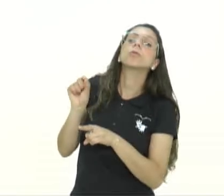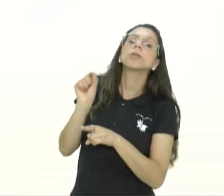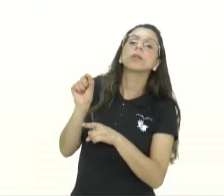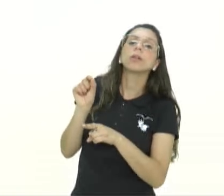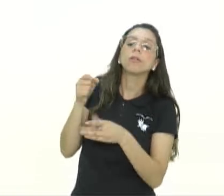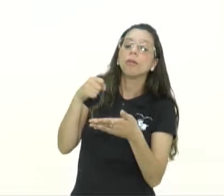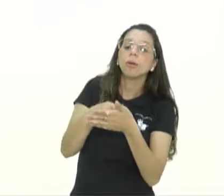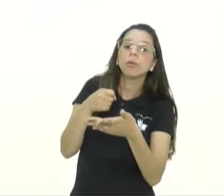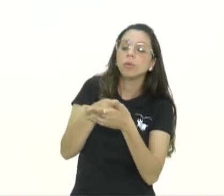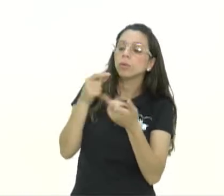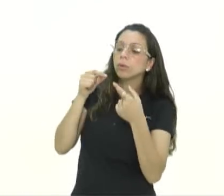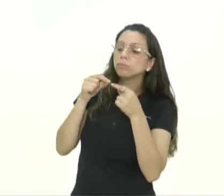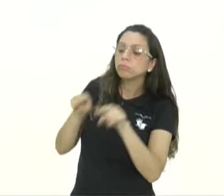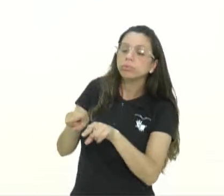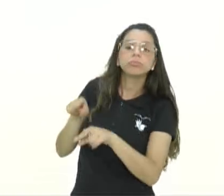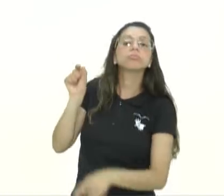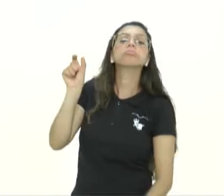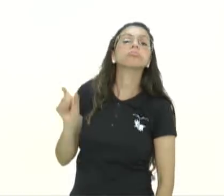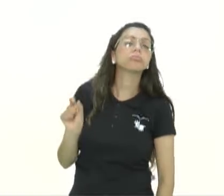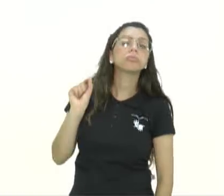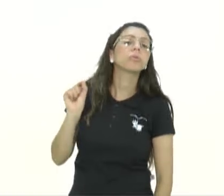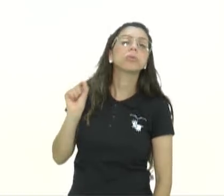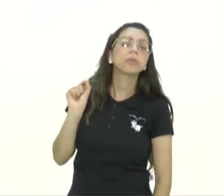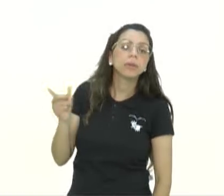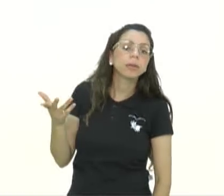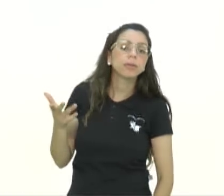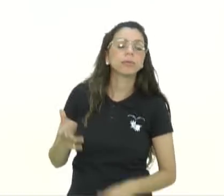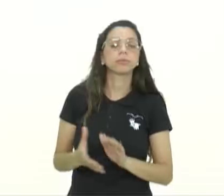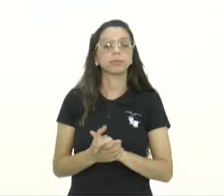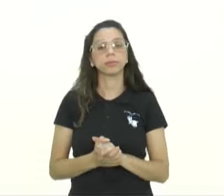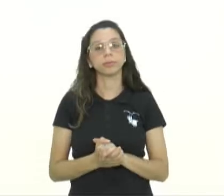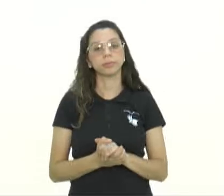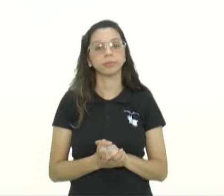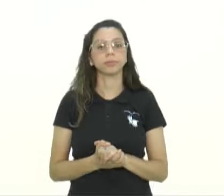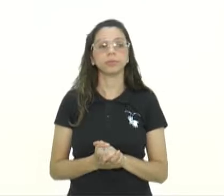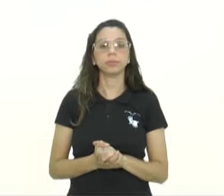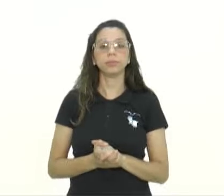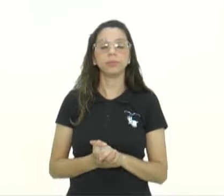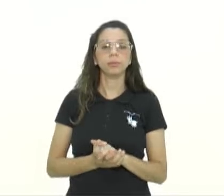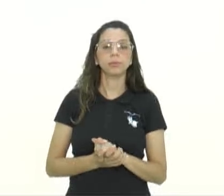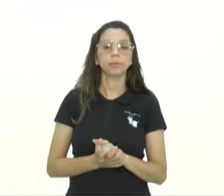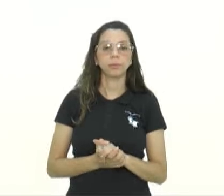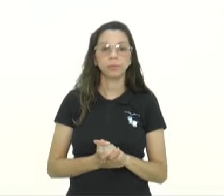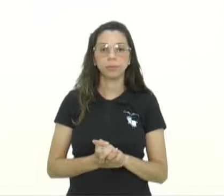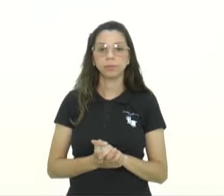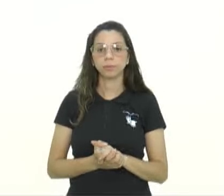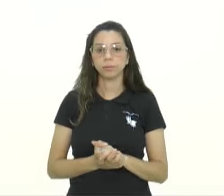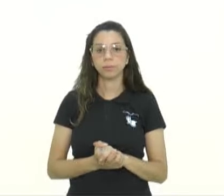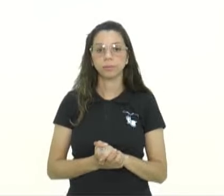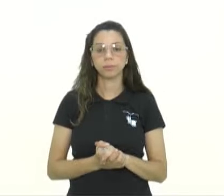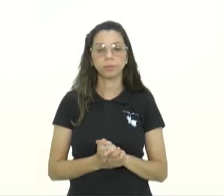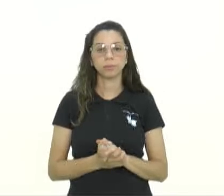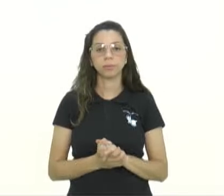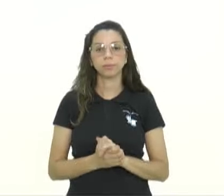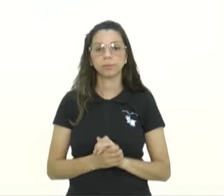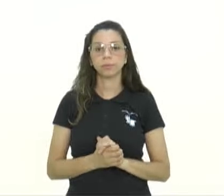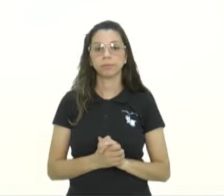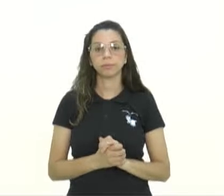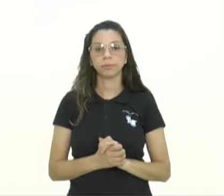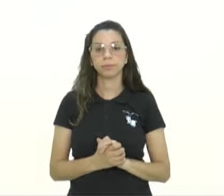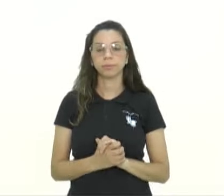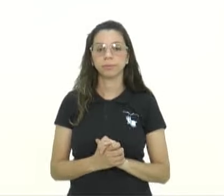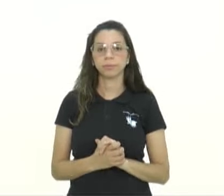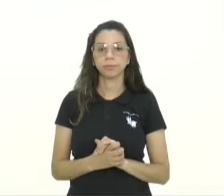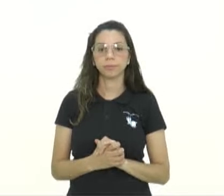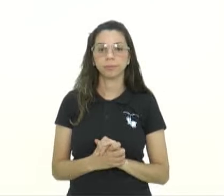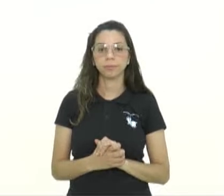a palavrinha que completa ali. In recent years, federal legislation has encouraged to give